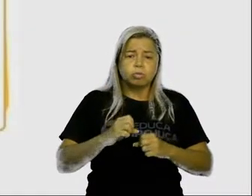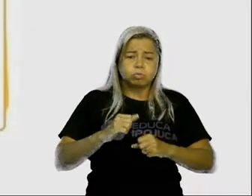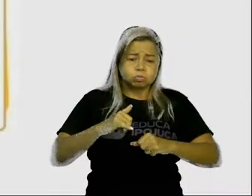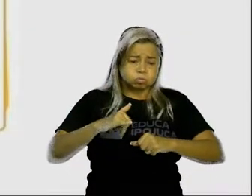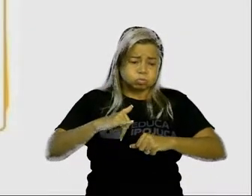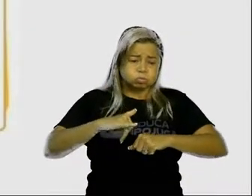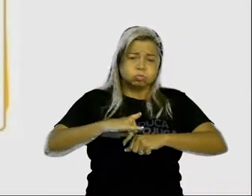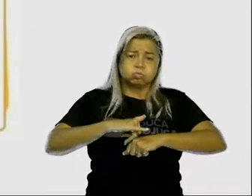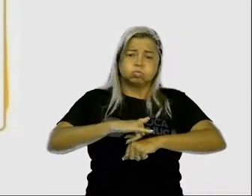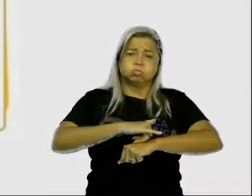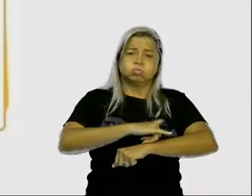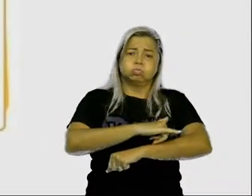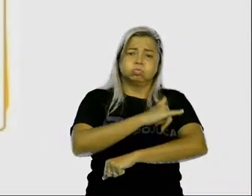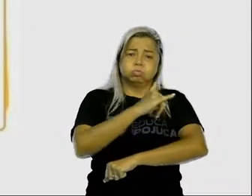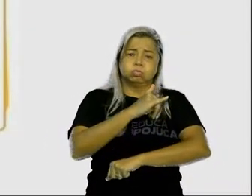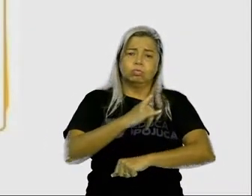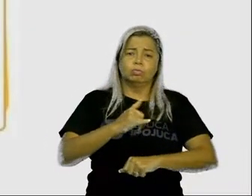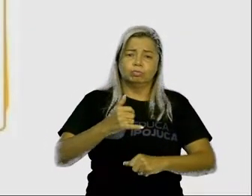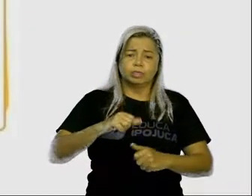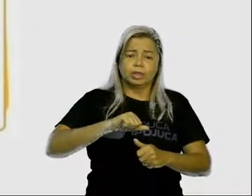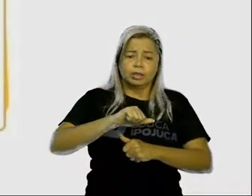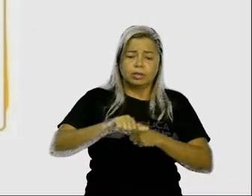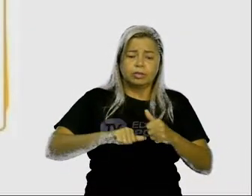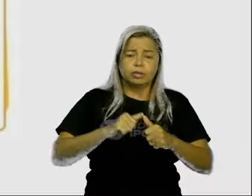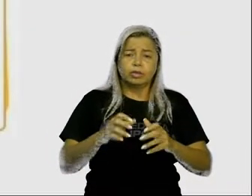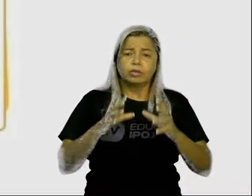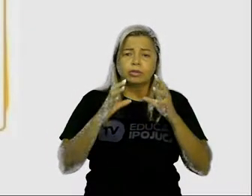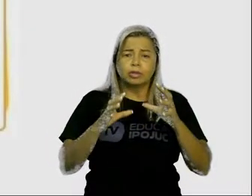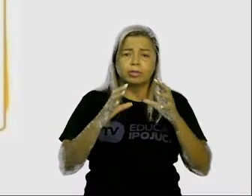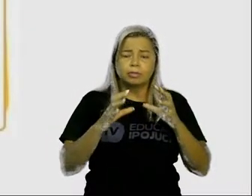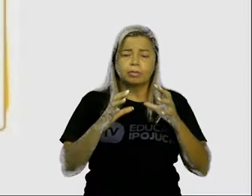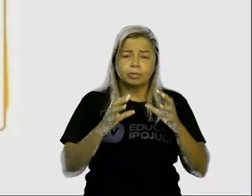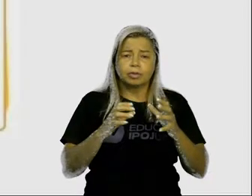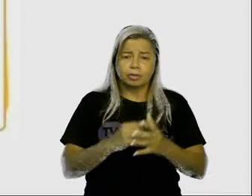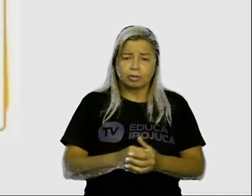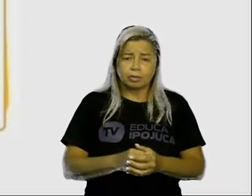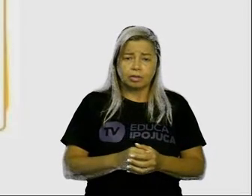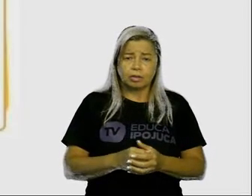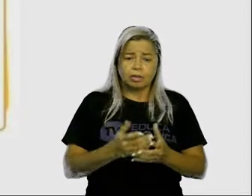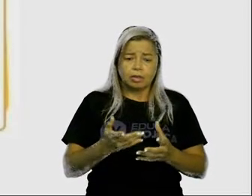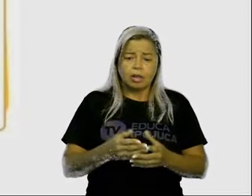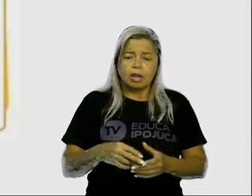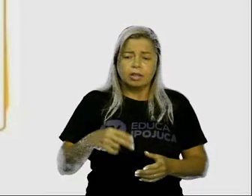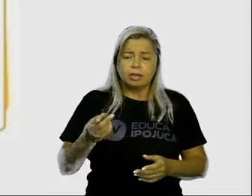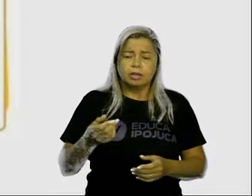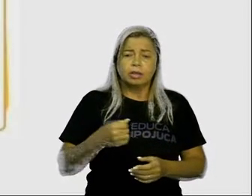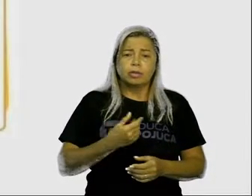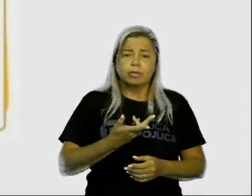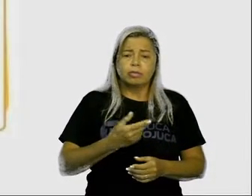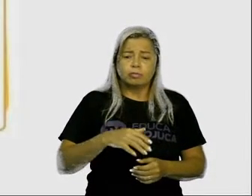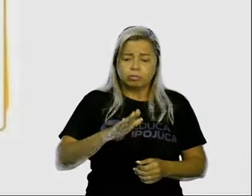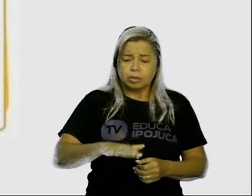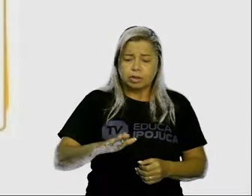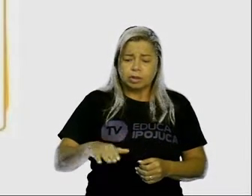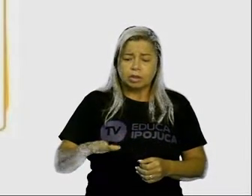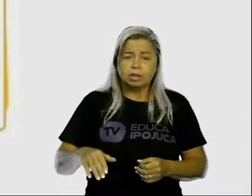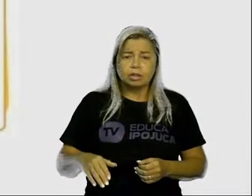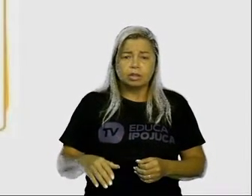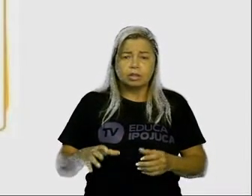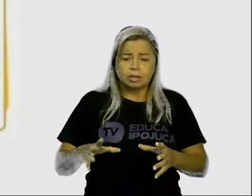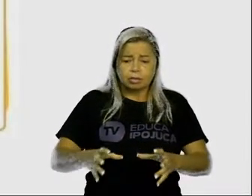bola. Um menino que estava passando por ali jogou a bola que caiu no